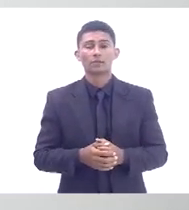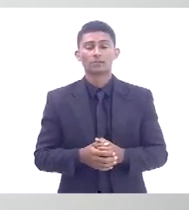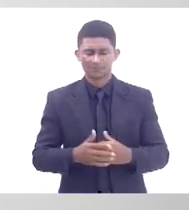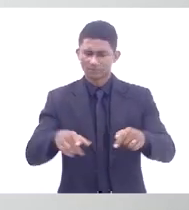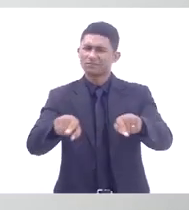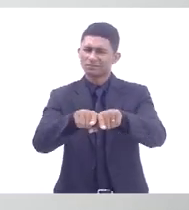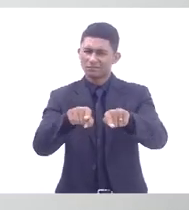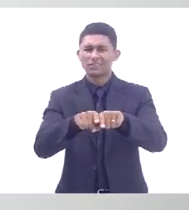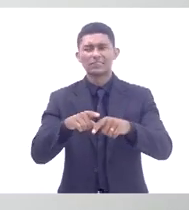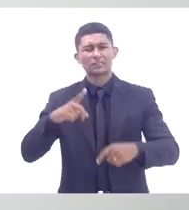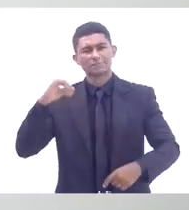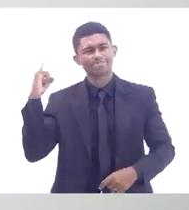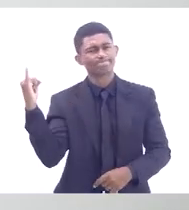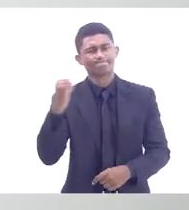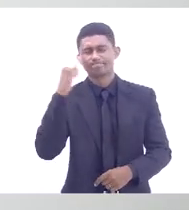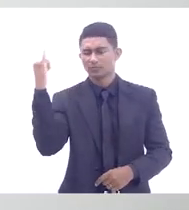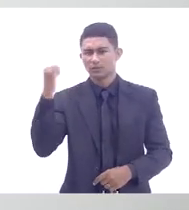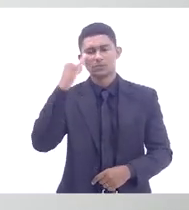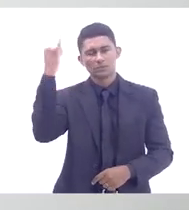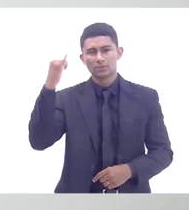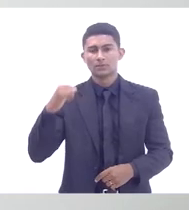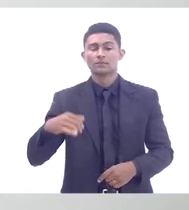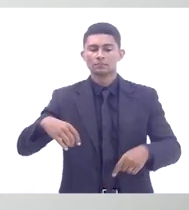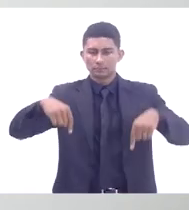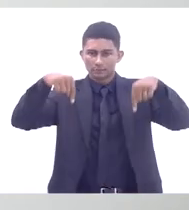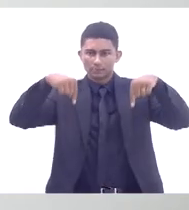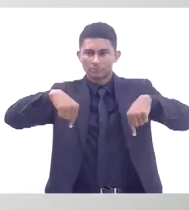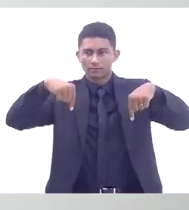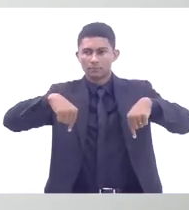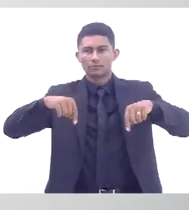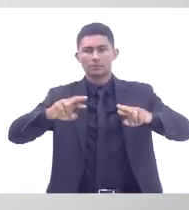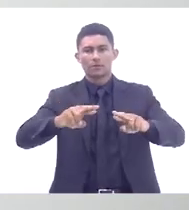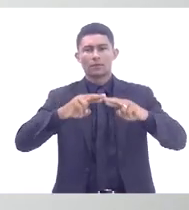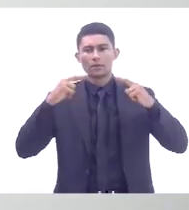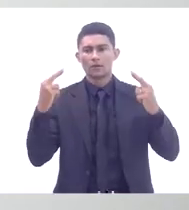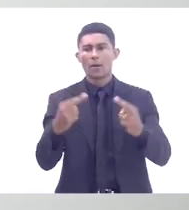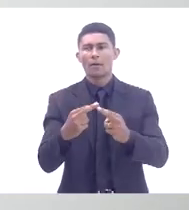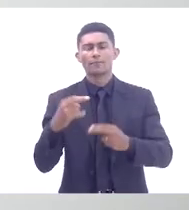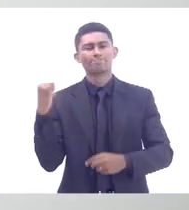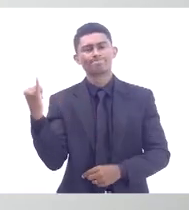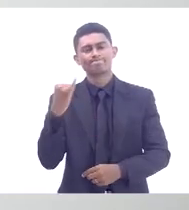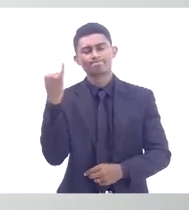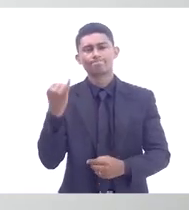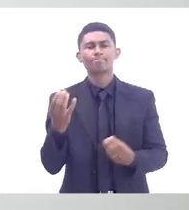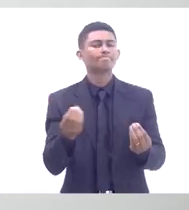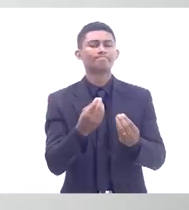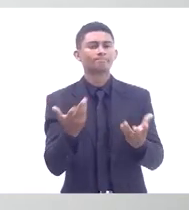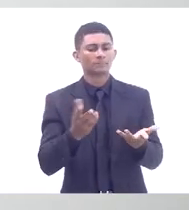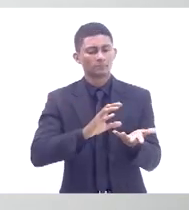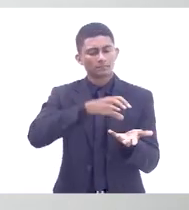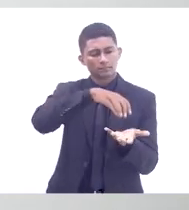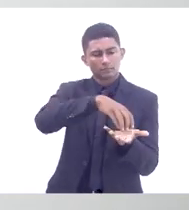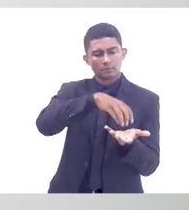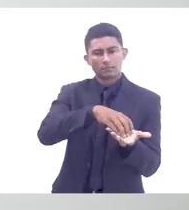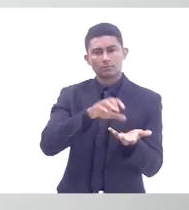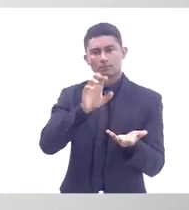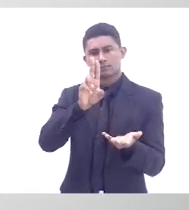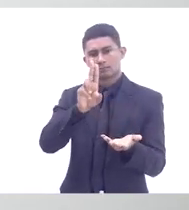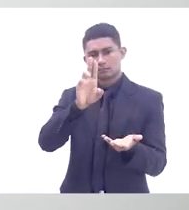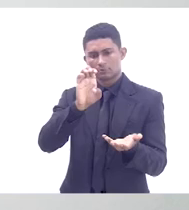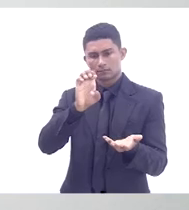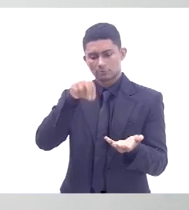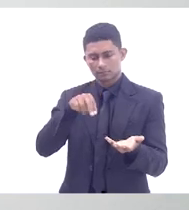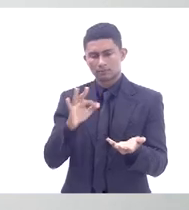a importância de uma de uma audiência pública para discutir um enfim na casa né na